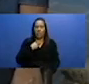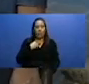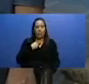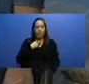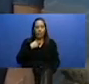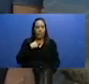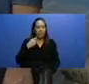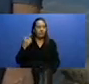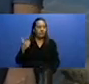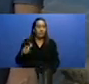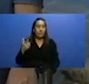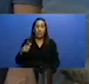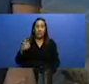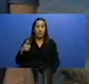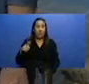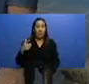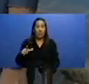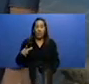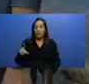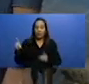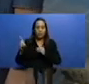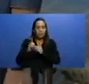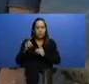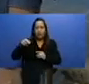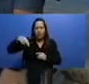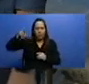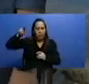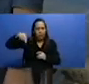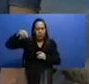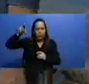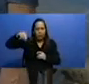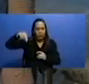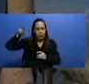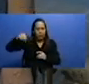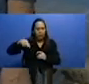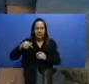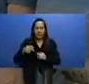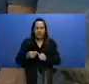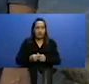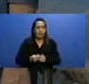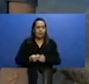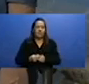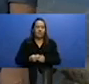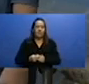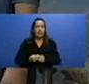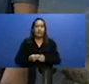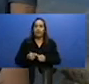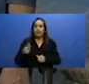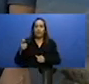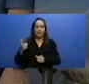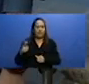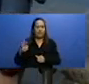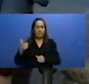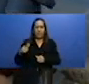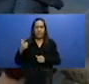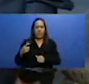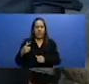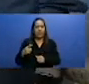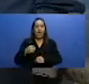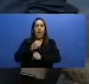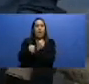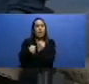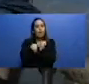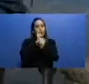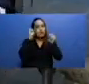fala? Eu não encontrei e gostaria muito de encontrar, mas eu não encontrei porque não existe. Então, o que nós